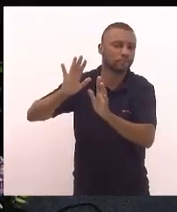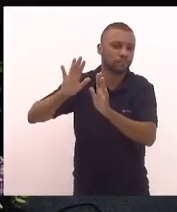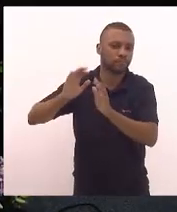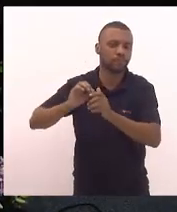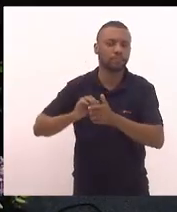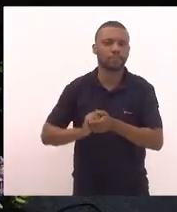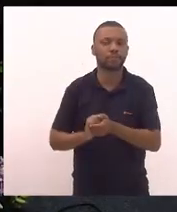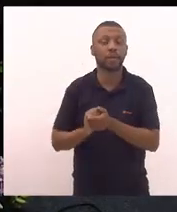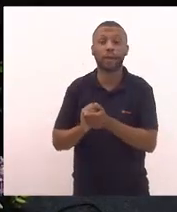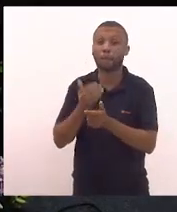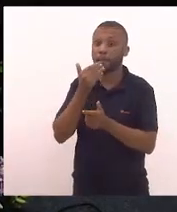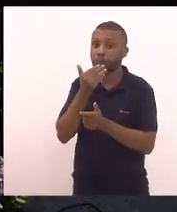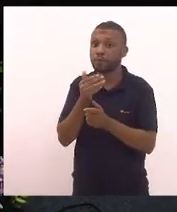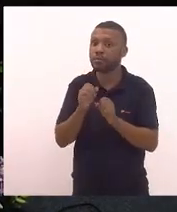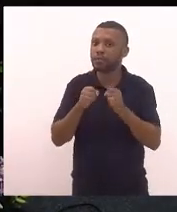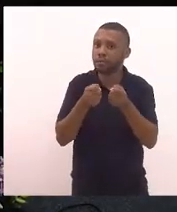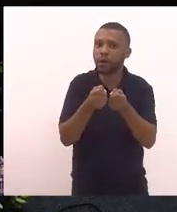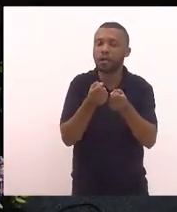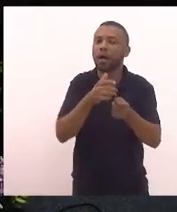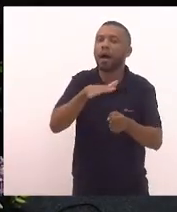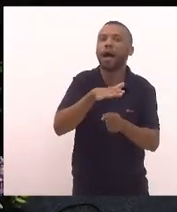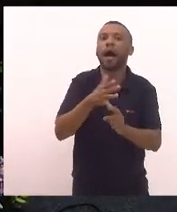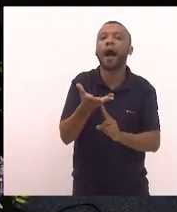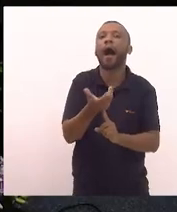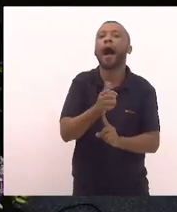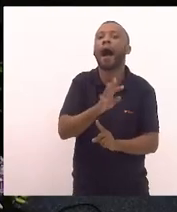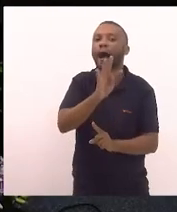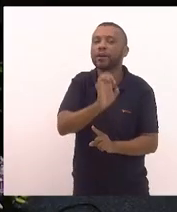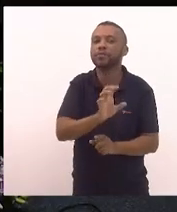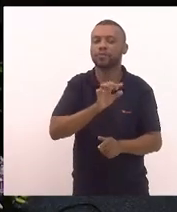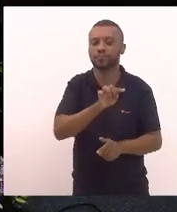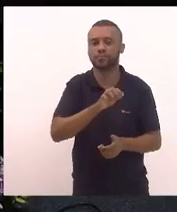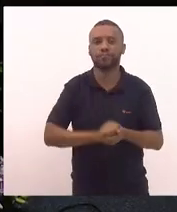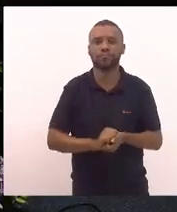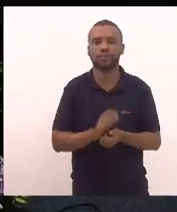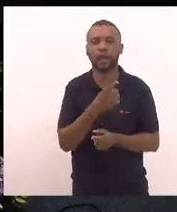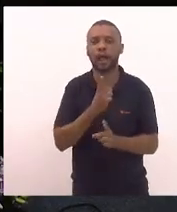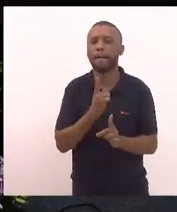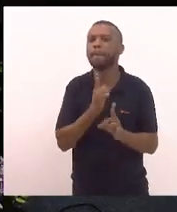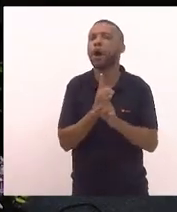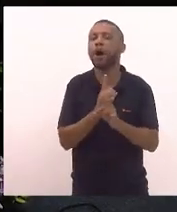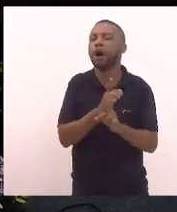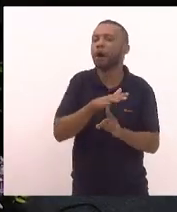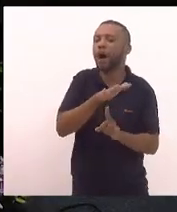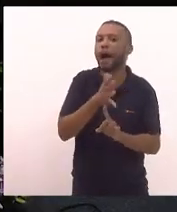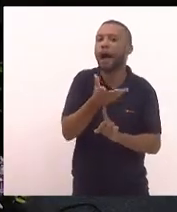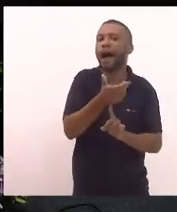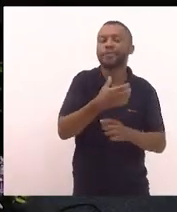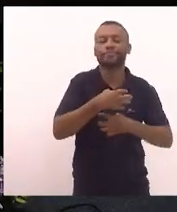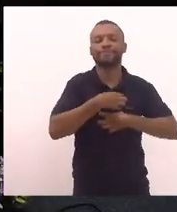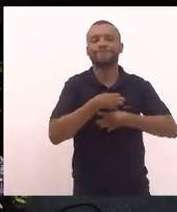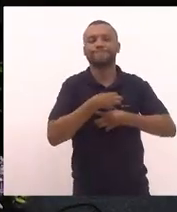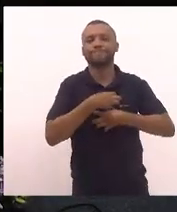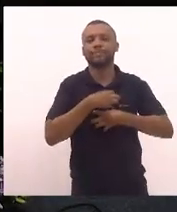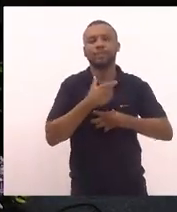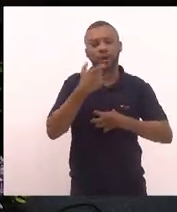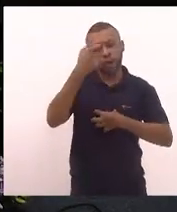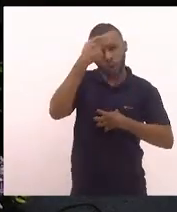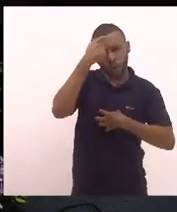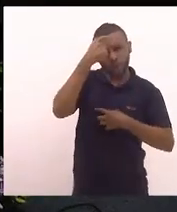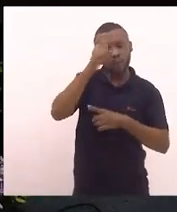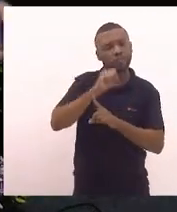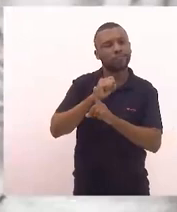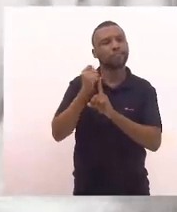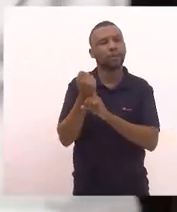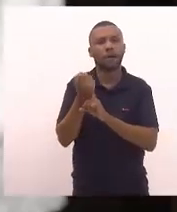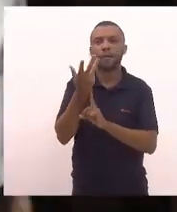se dedicar totalmente à arte. Ela encontrou na arte a forma de conscientização social